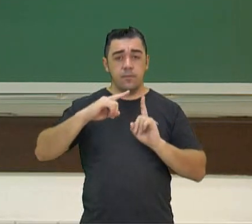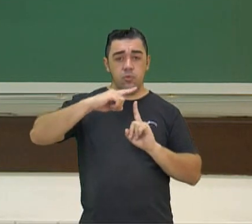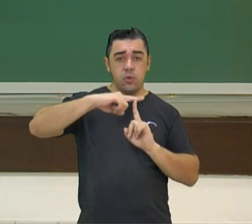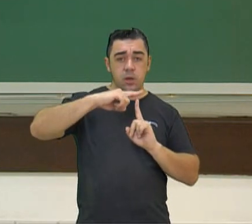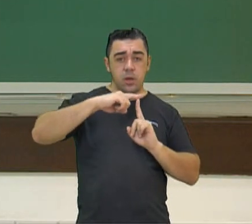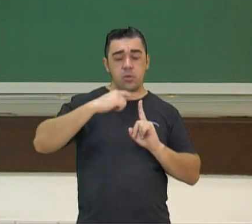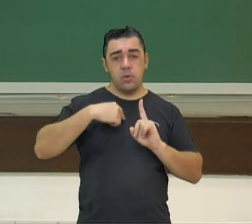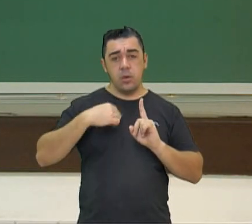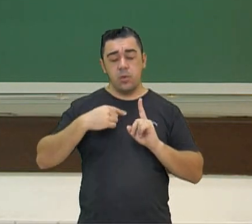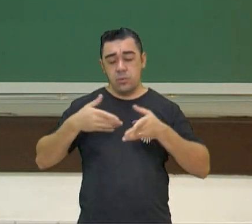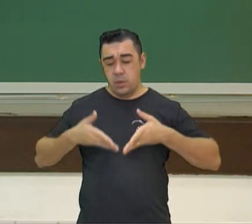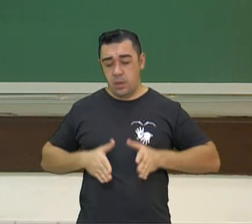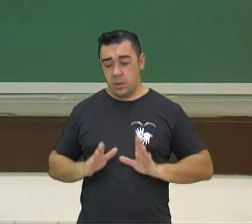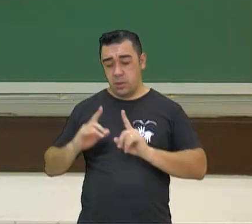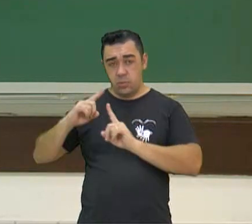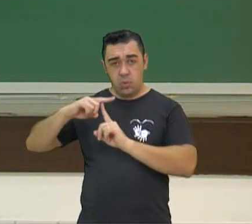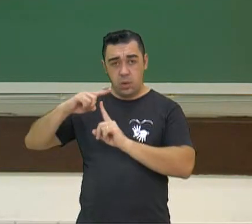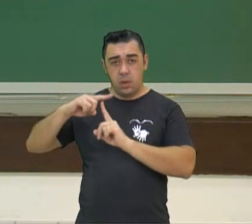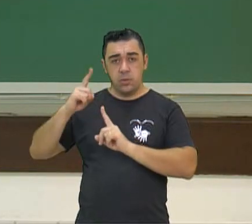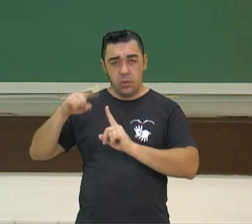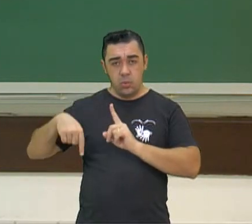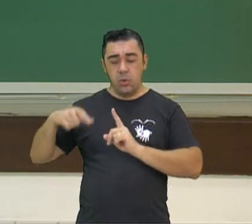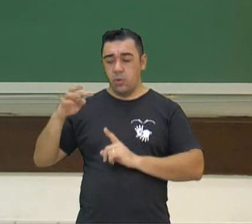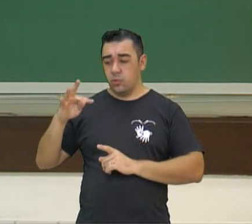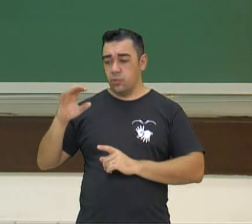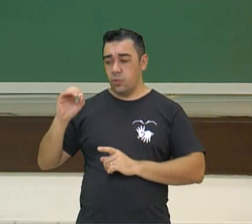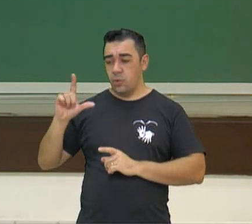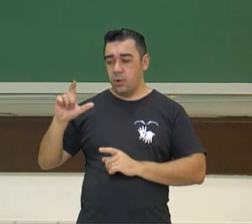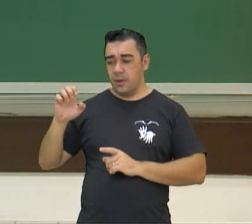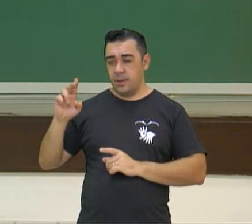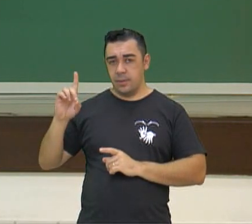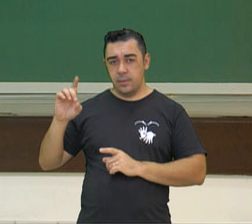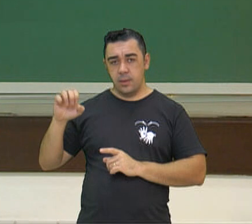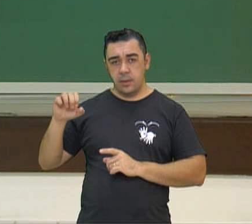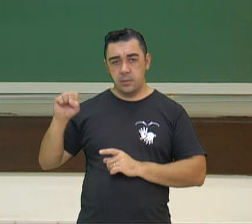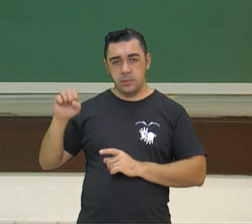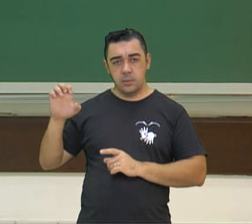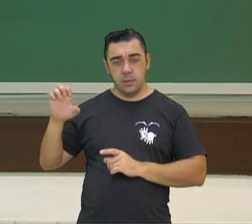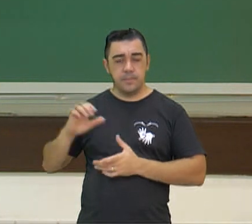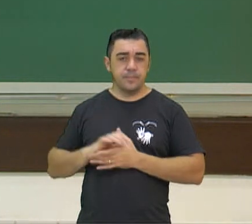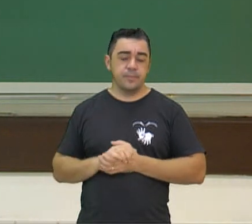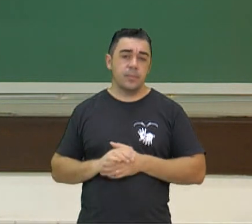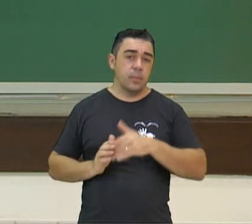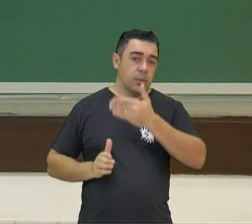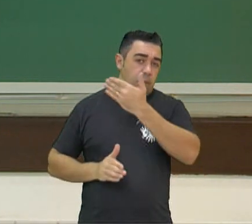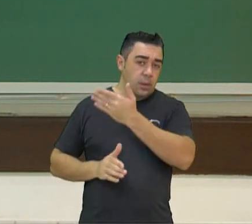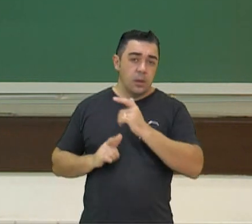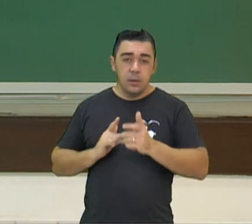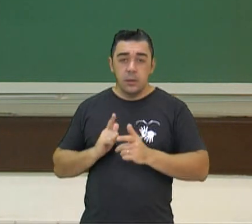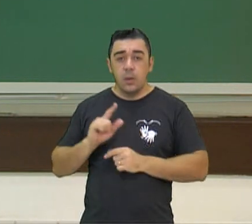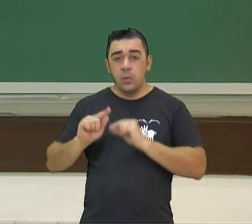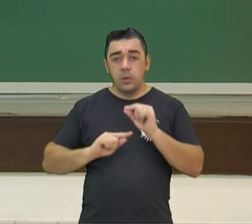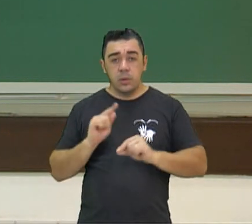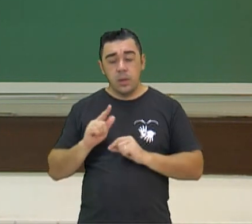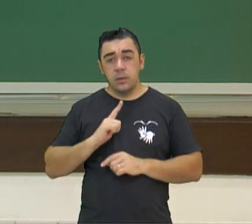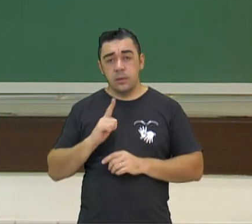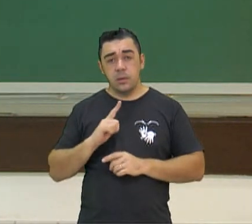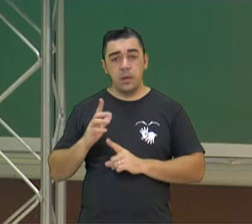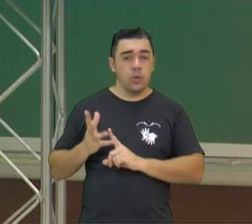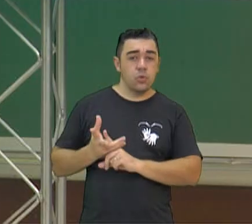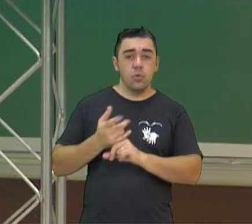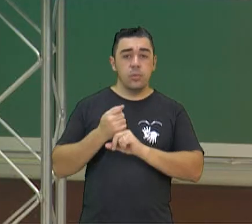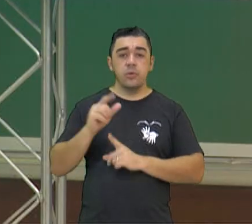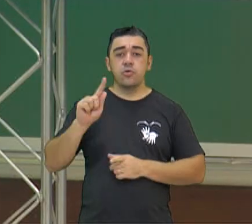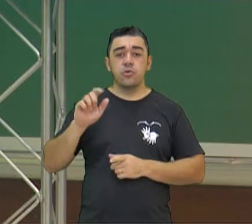sou brasileiro. Você é paulista? É mineiro? Então esse é o gentílico. Dentro do domínio territorial da